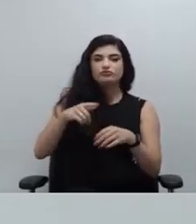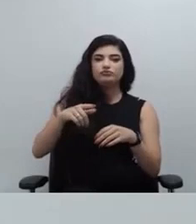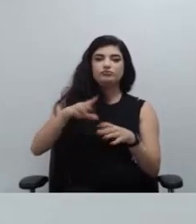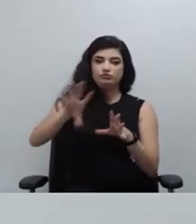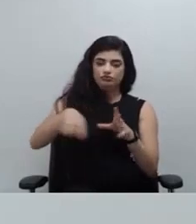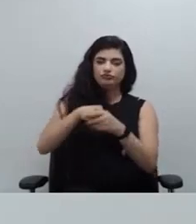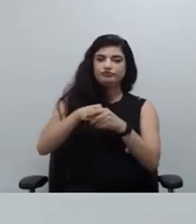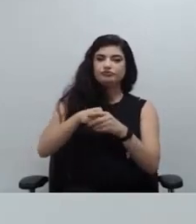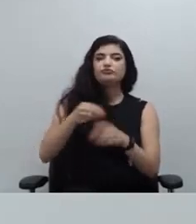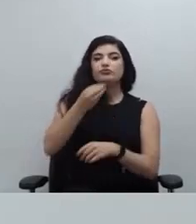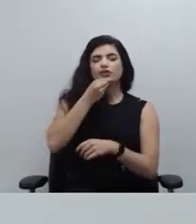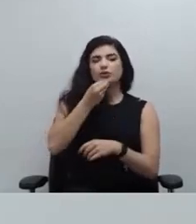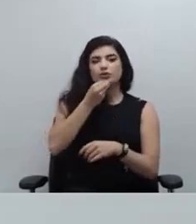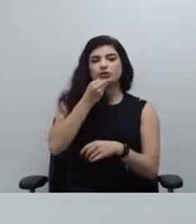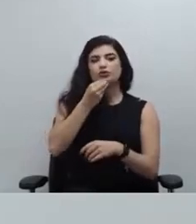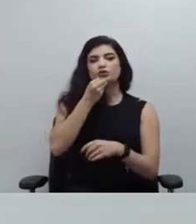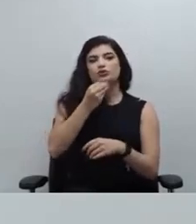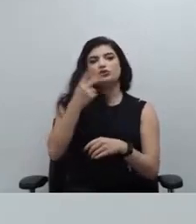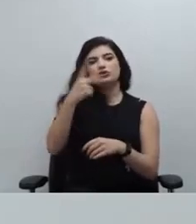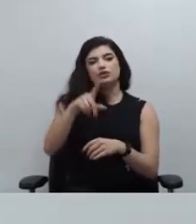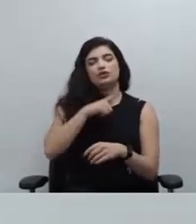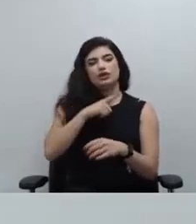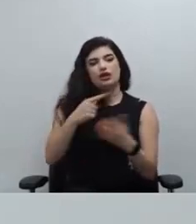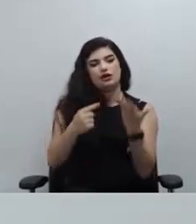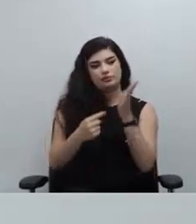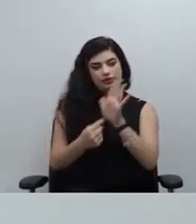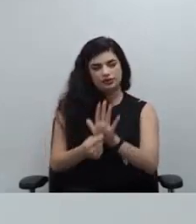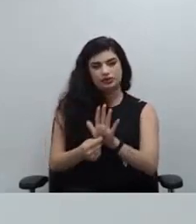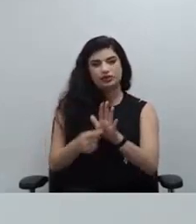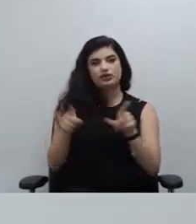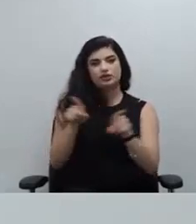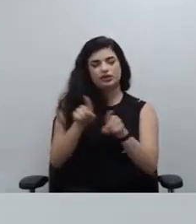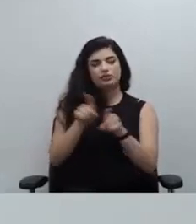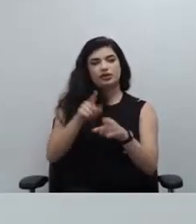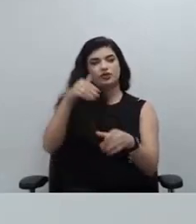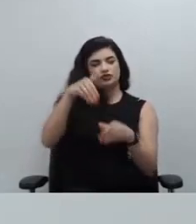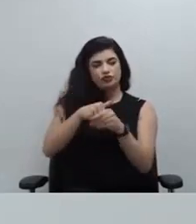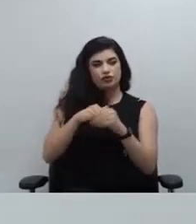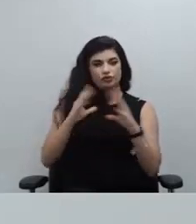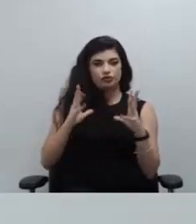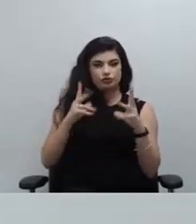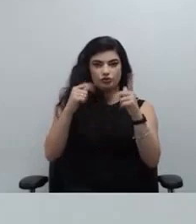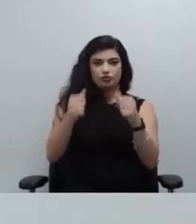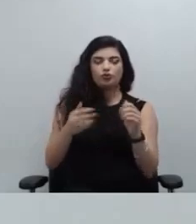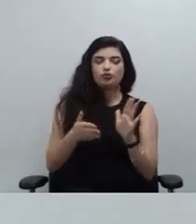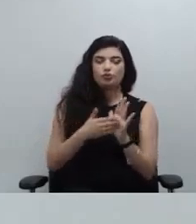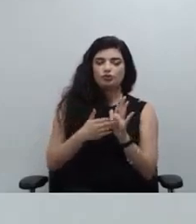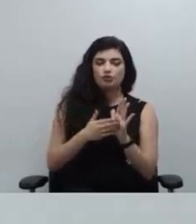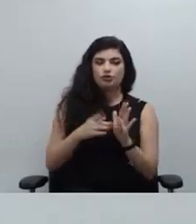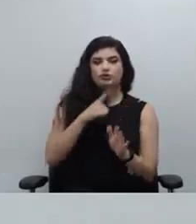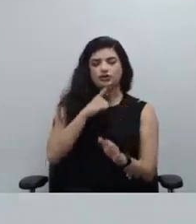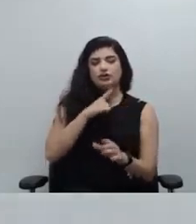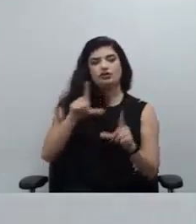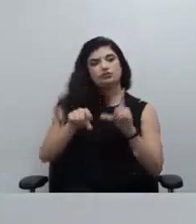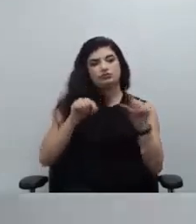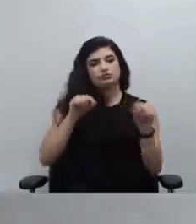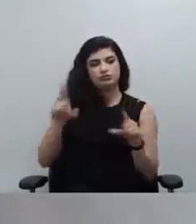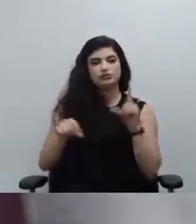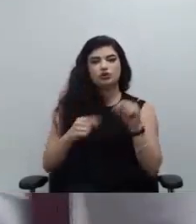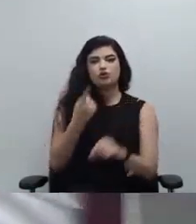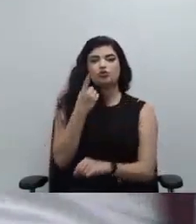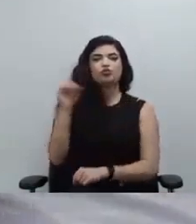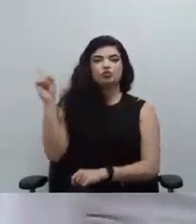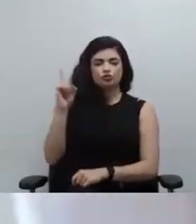entendo inoportuno o pedido incidental, por mim apresentado, e, portanto, voto pelo integral arquivamento da proposta nos termos indicados na